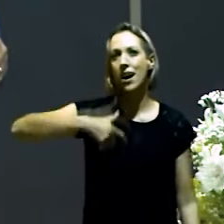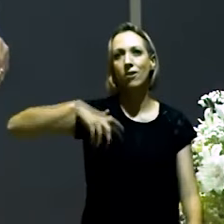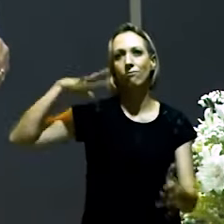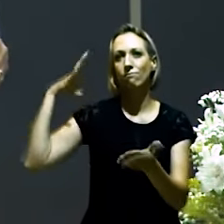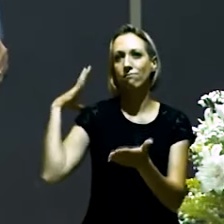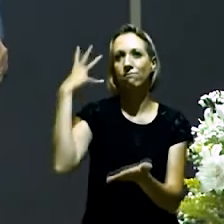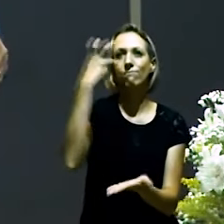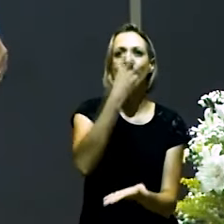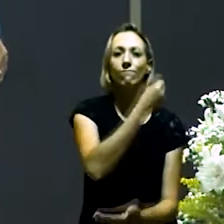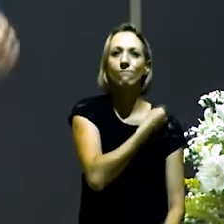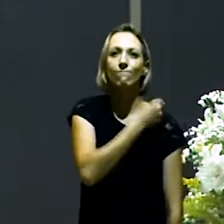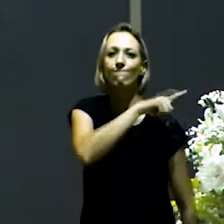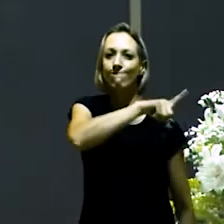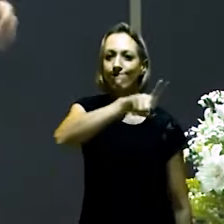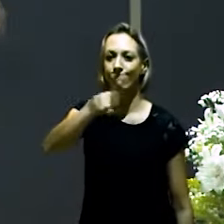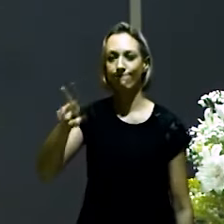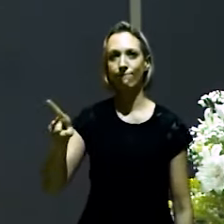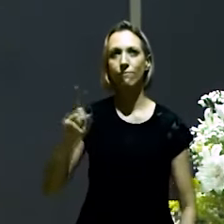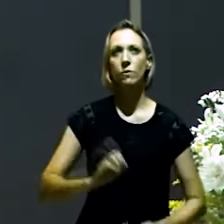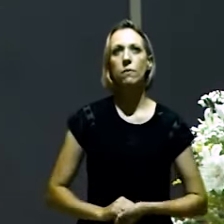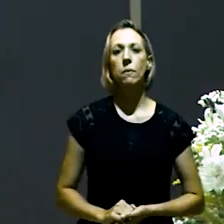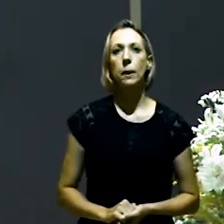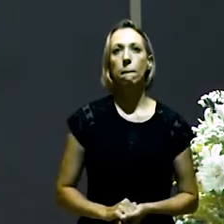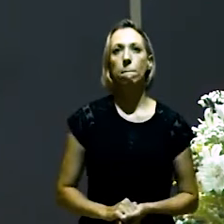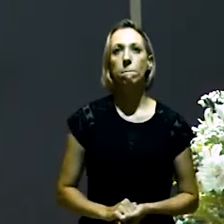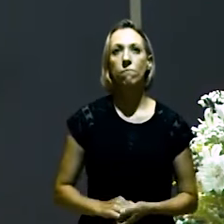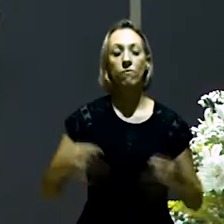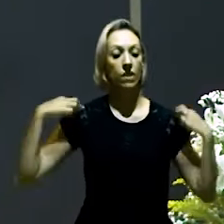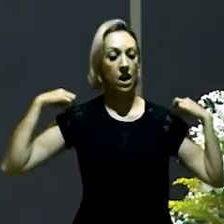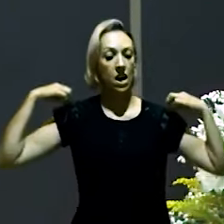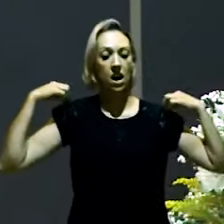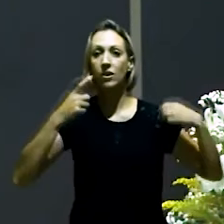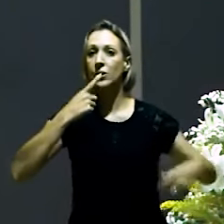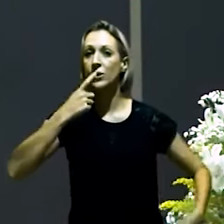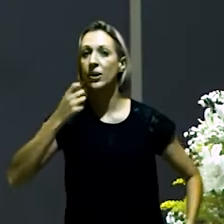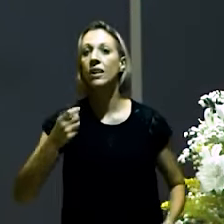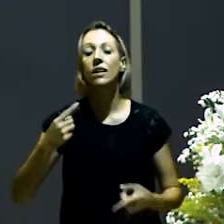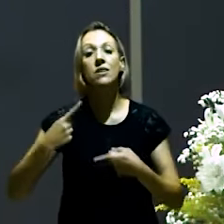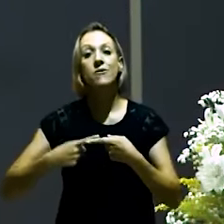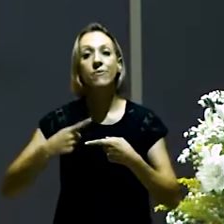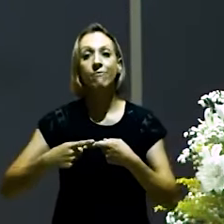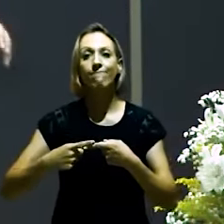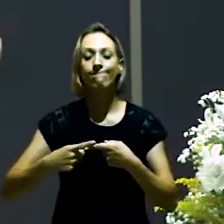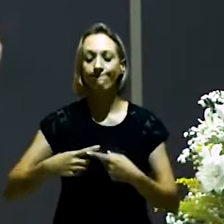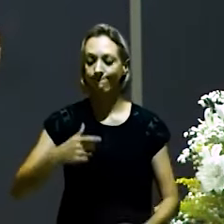pergunta, dizendo: por que estão tintos os teus vestidos? Ele responde dizendo: porque eu sozinho.